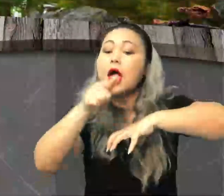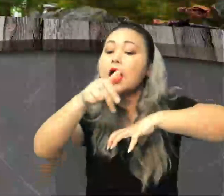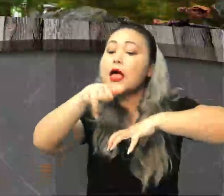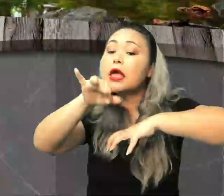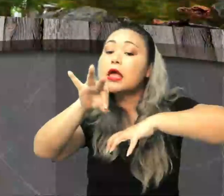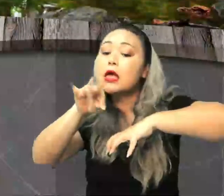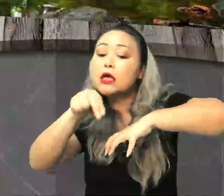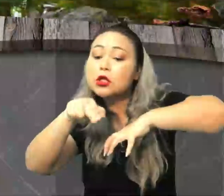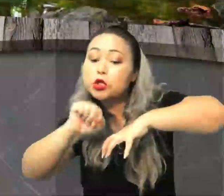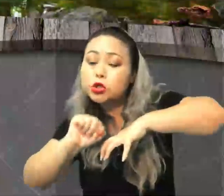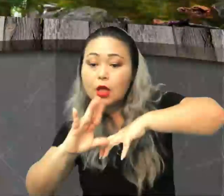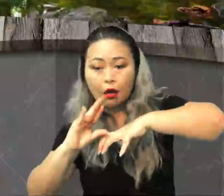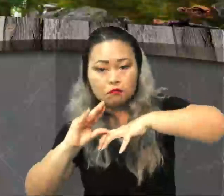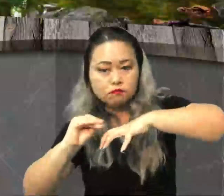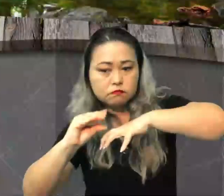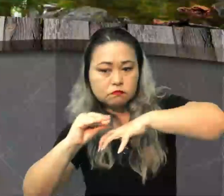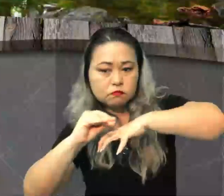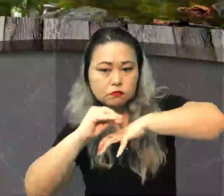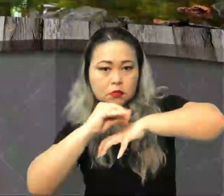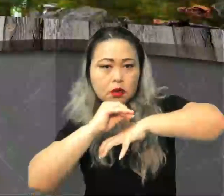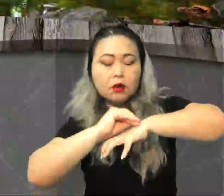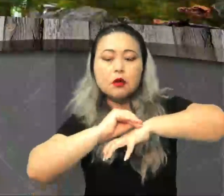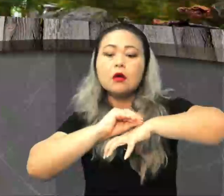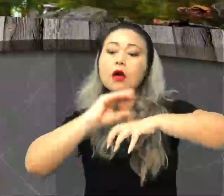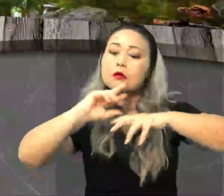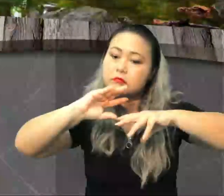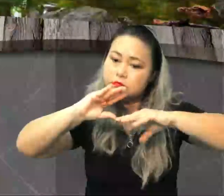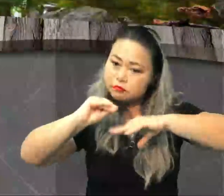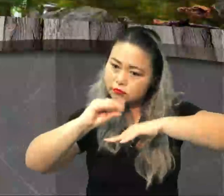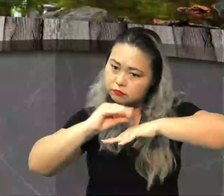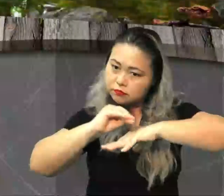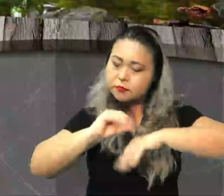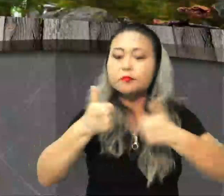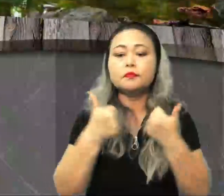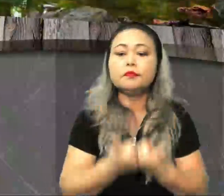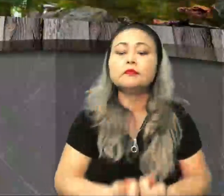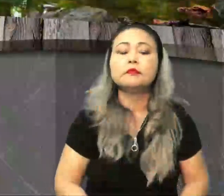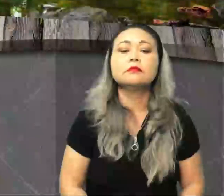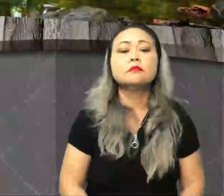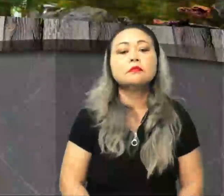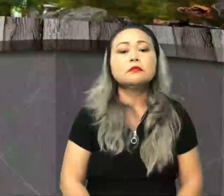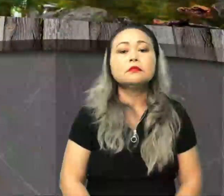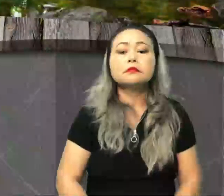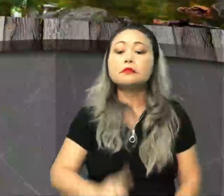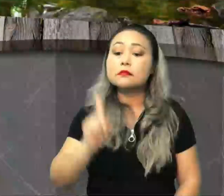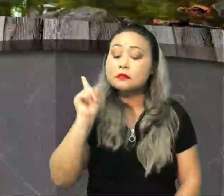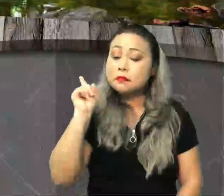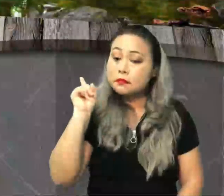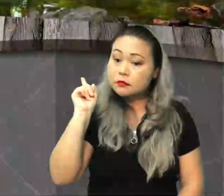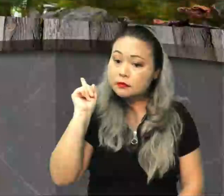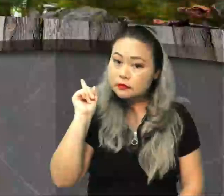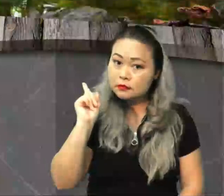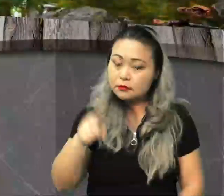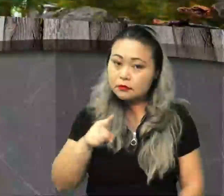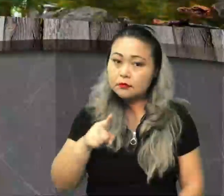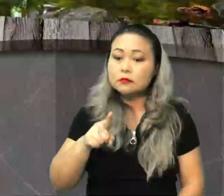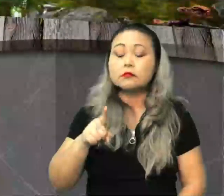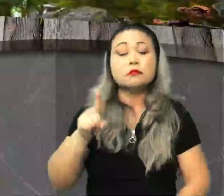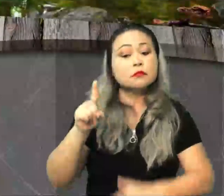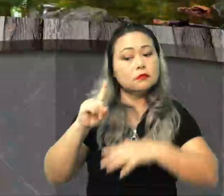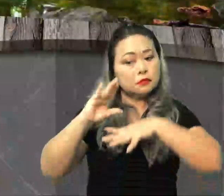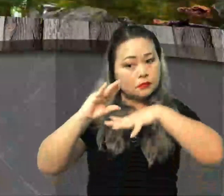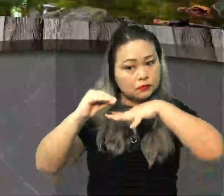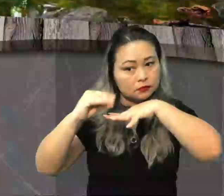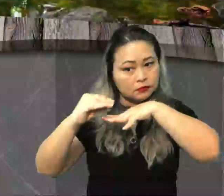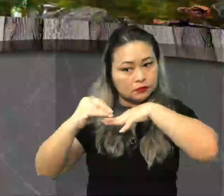quitina, tá bom? Que é um carboidrato, certo? Então, esses animais, com esse